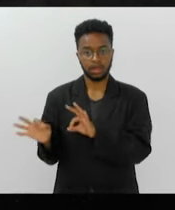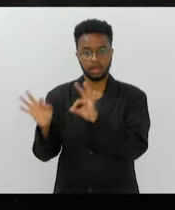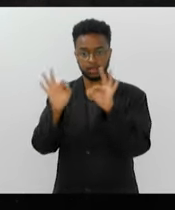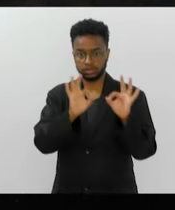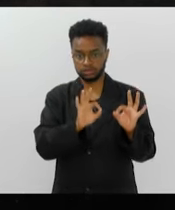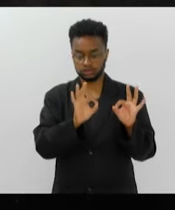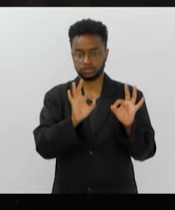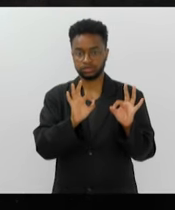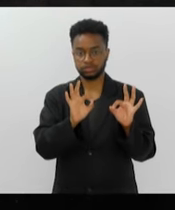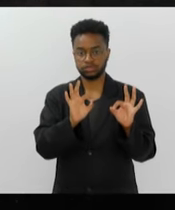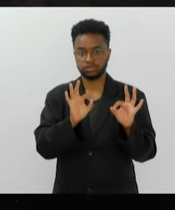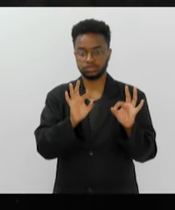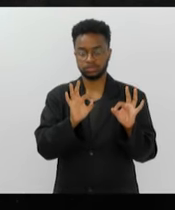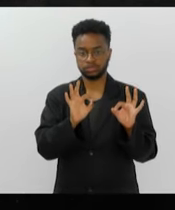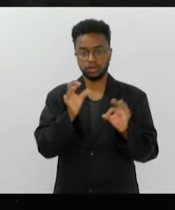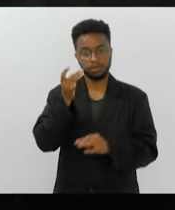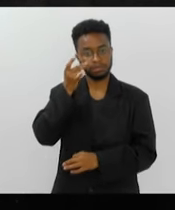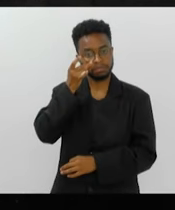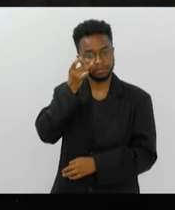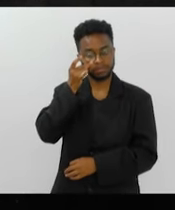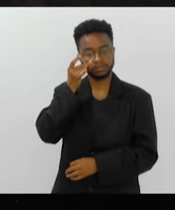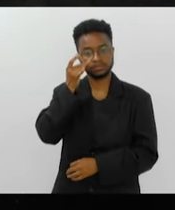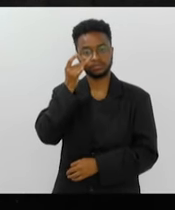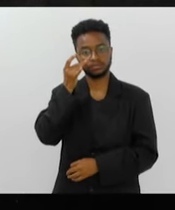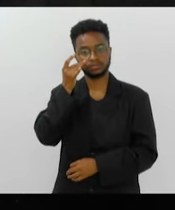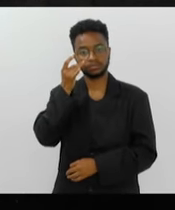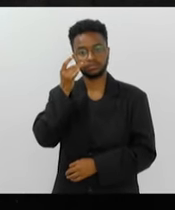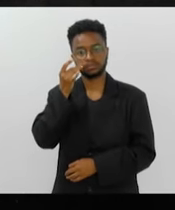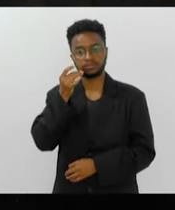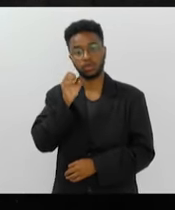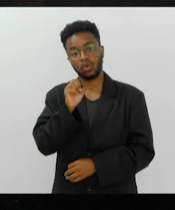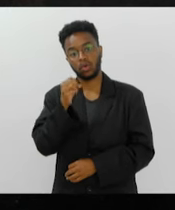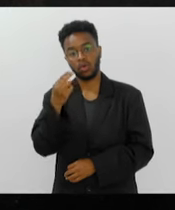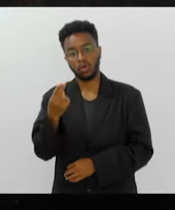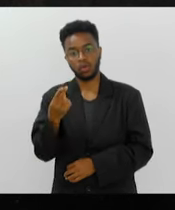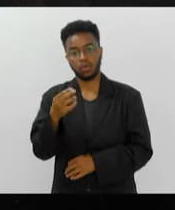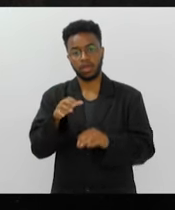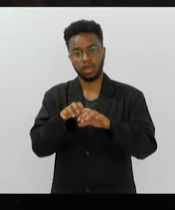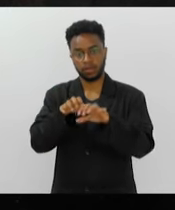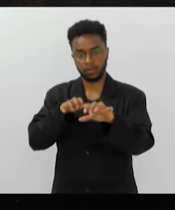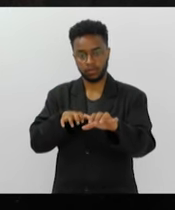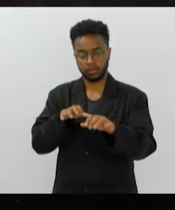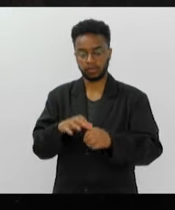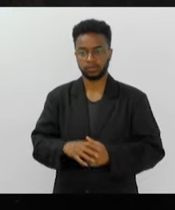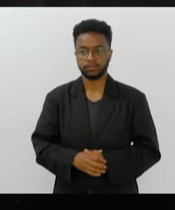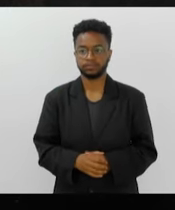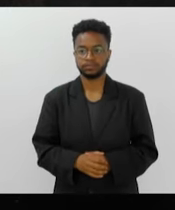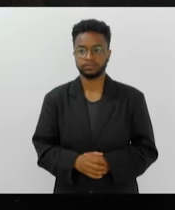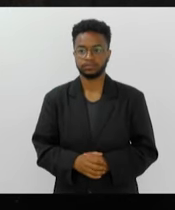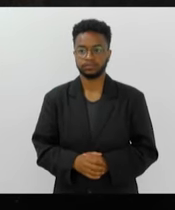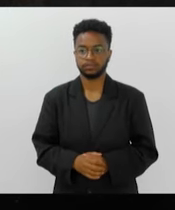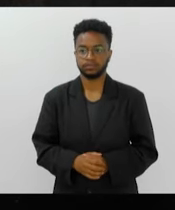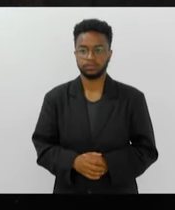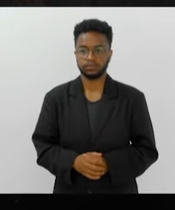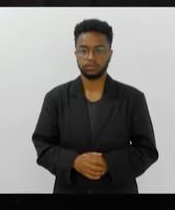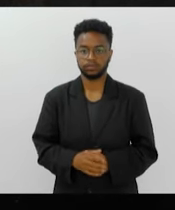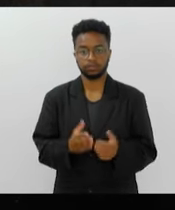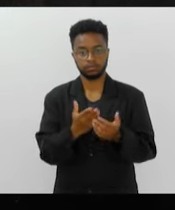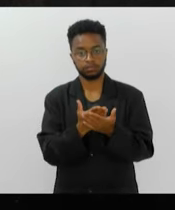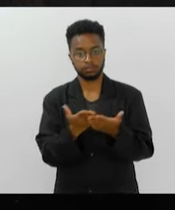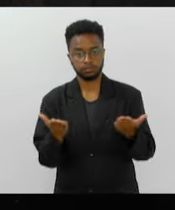assistem de forma presencial ou remota senhoras e